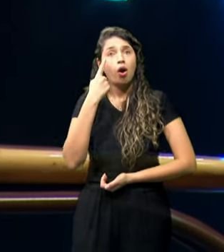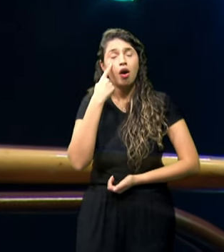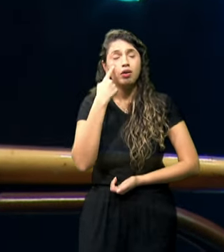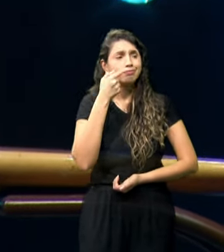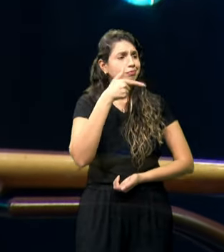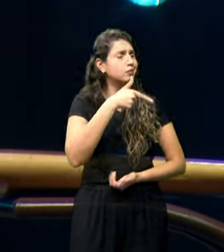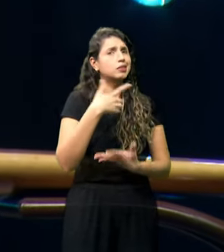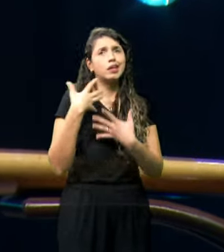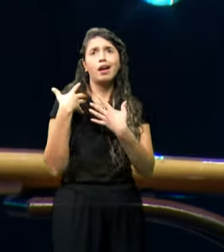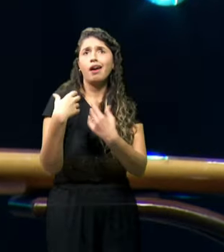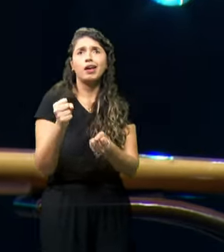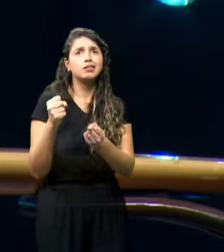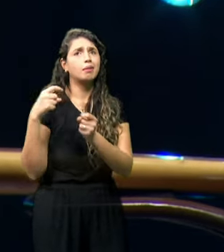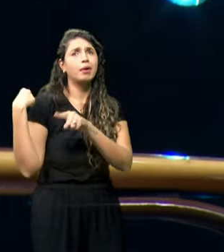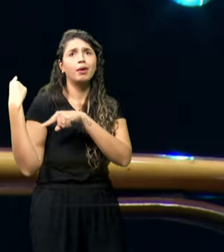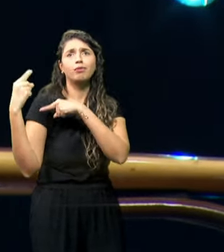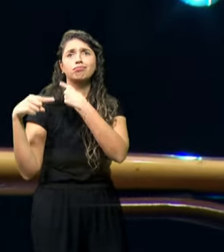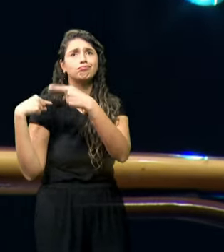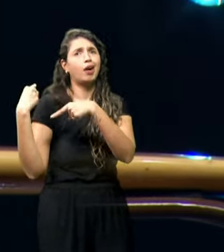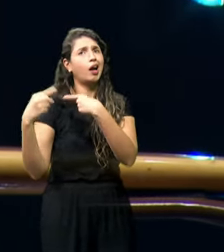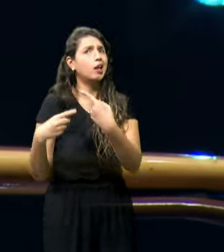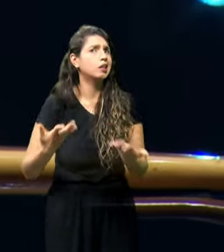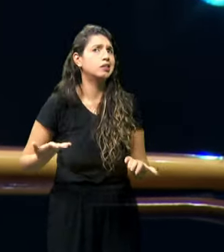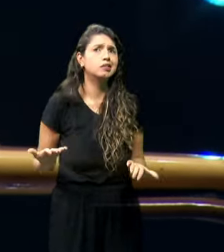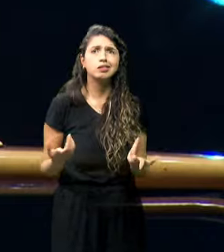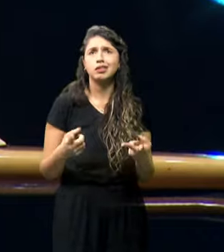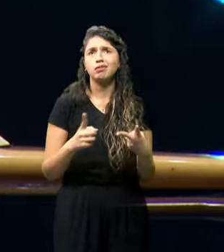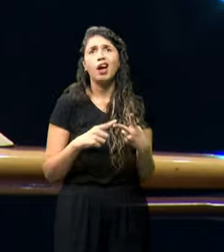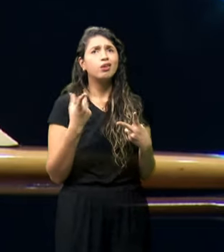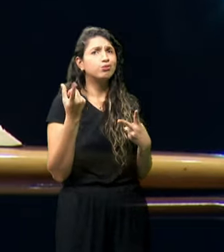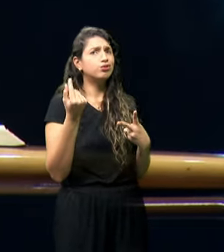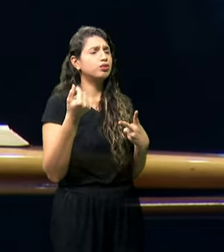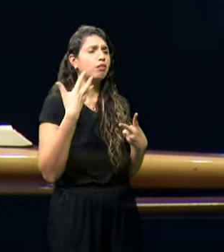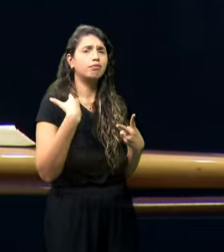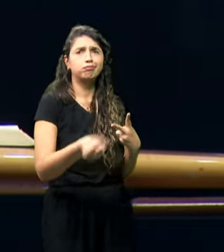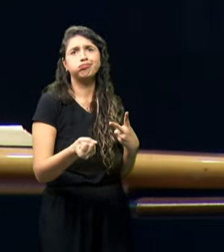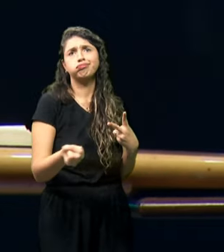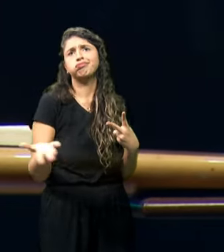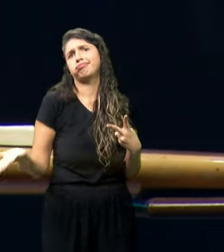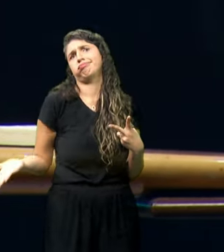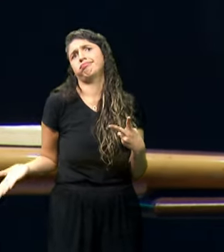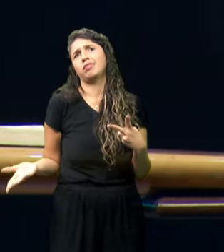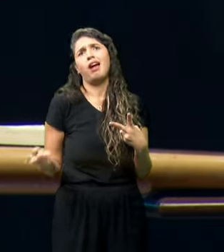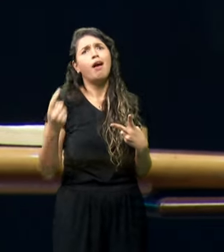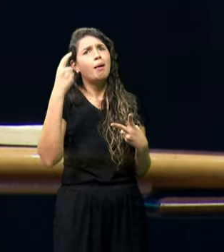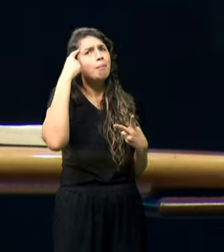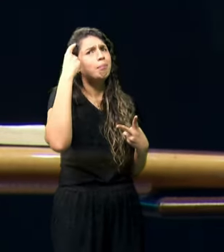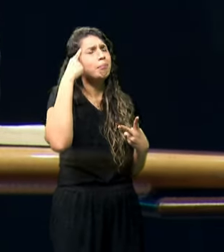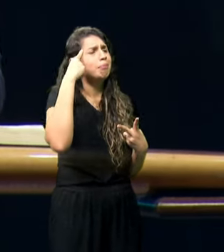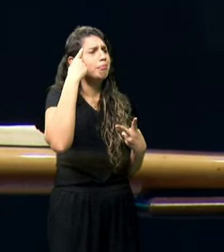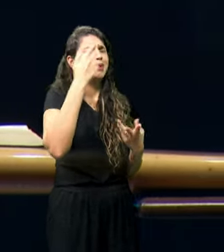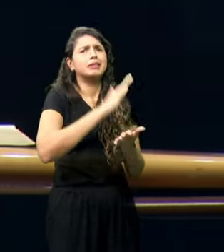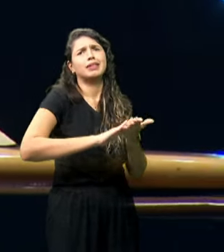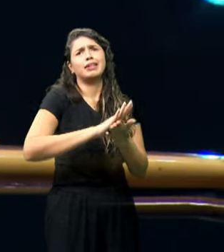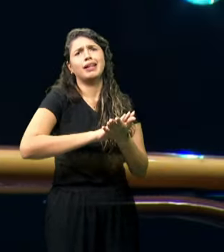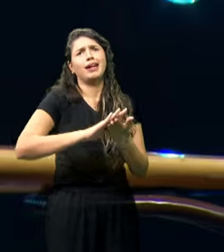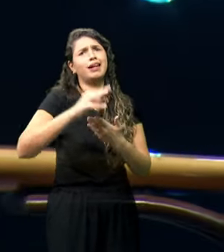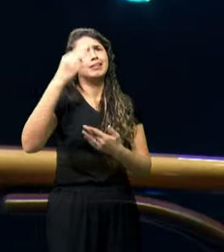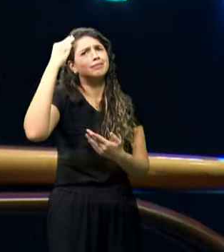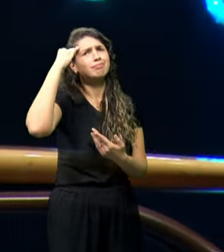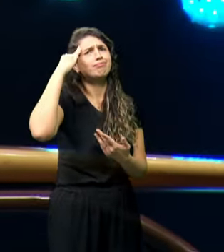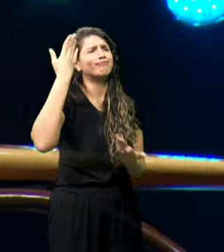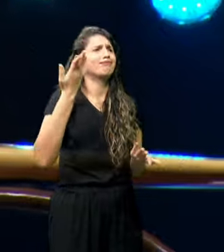grana, tu é um desmiolado. Tu nem comida, nem bolota de porco querem te dar. Já era. O